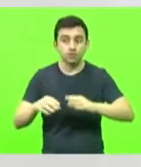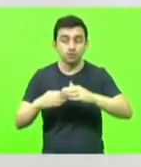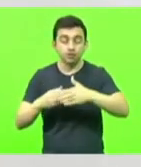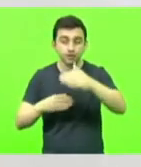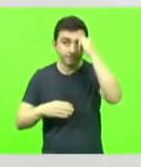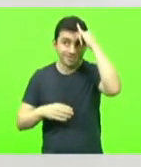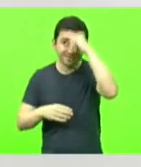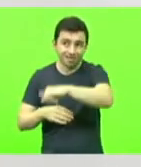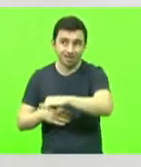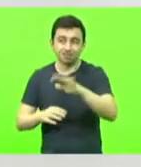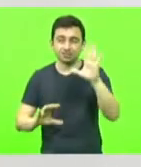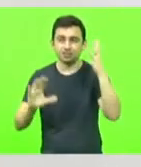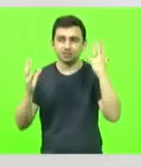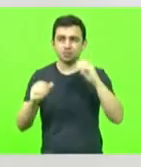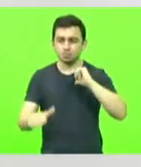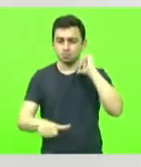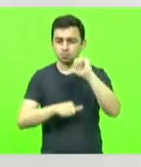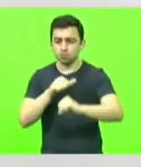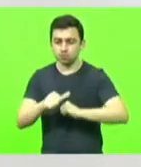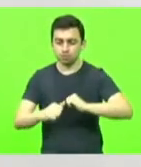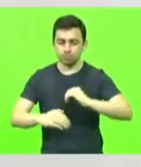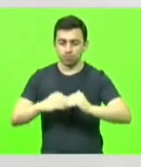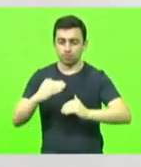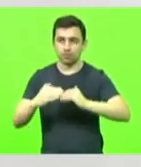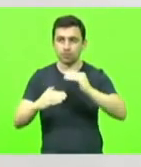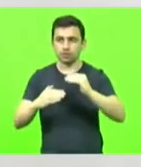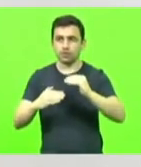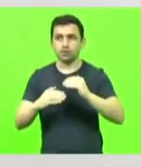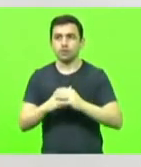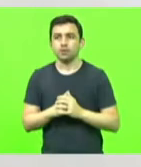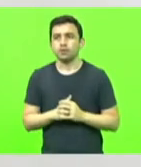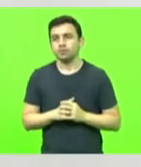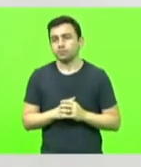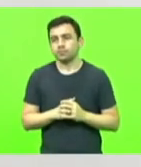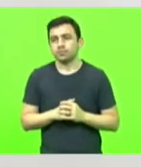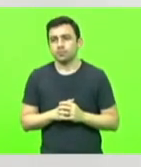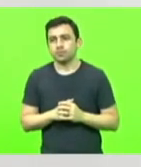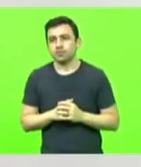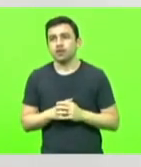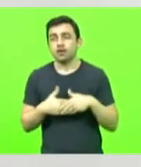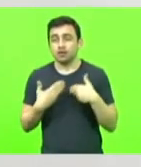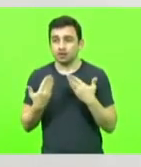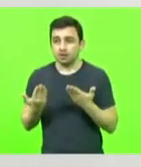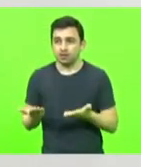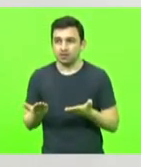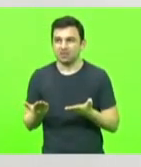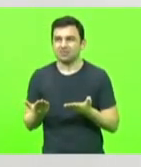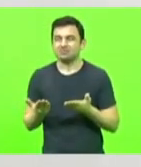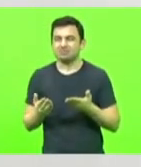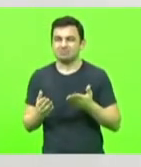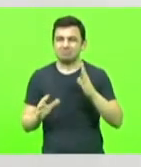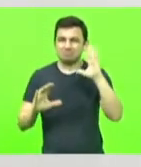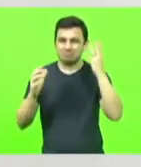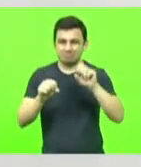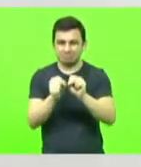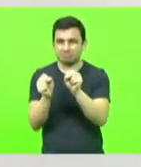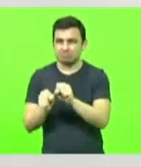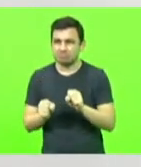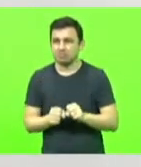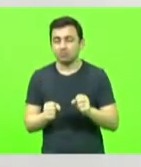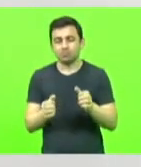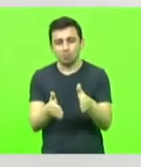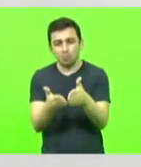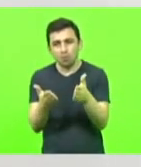outra ação é apenas um processo e não um fim desejado. O desastre empobrece, o desastre marginaliza,